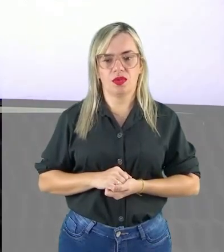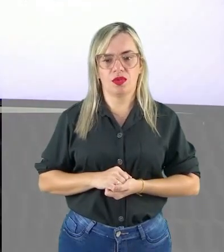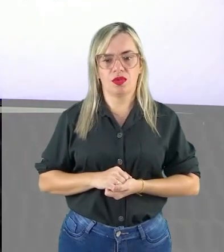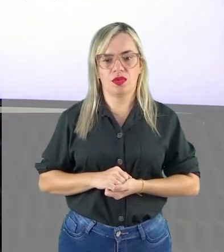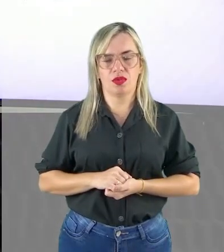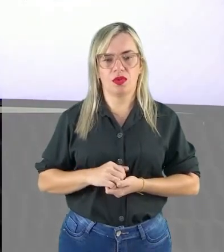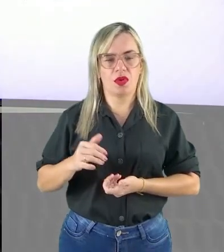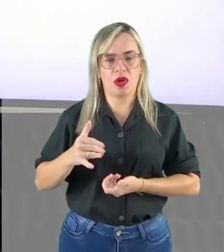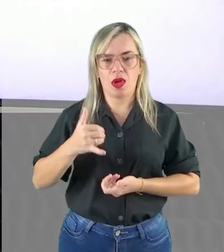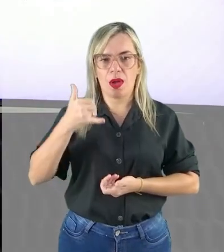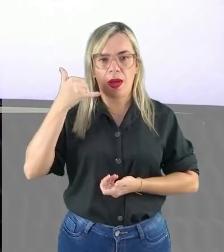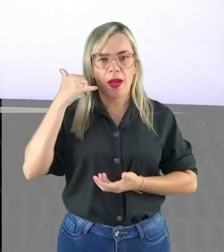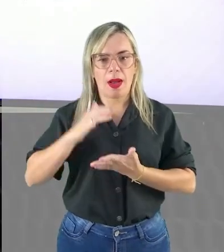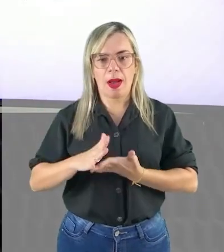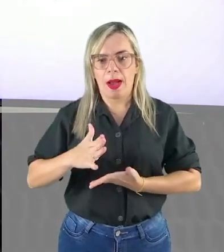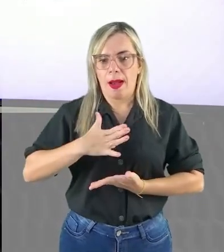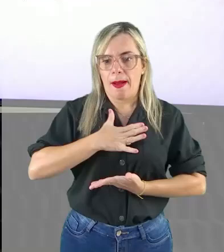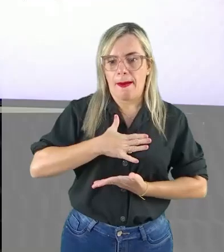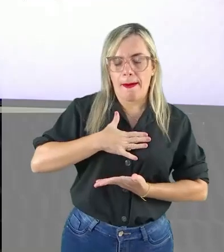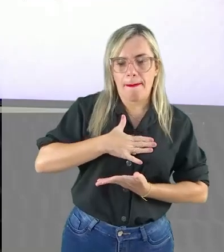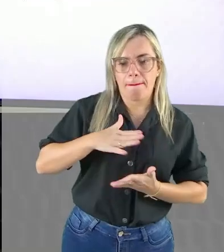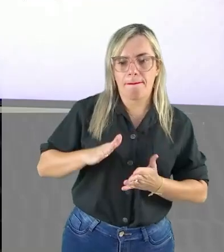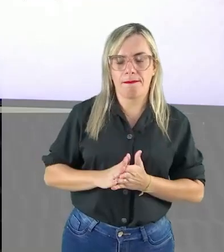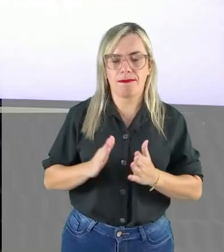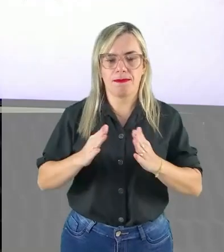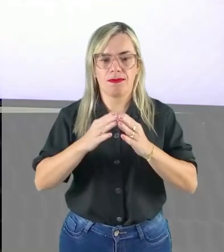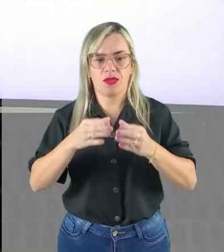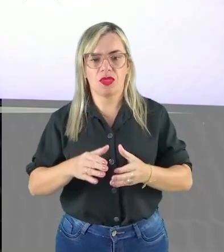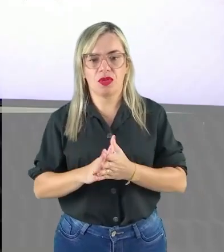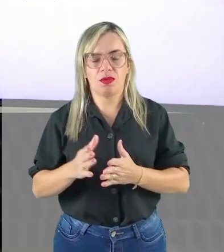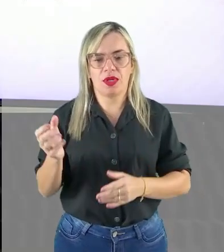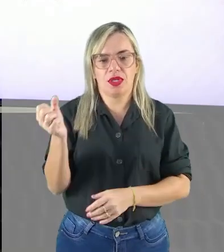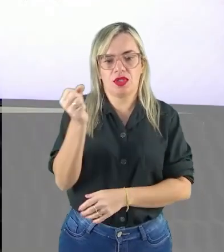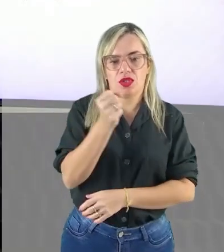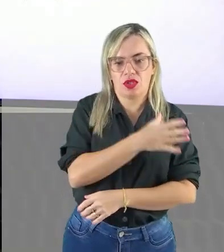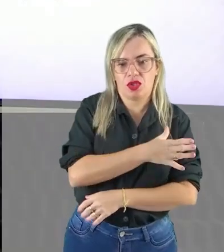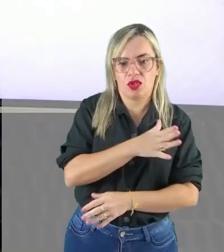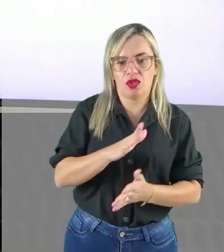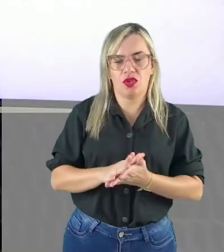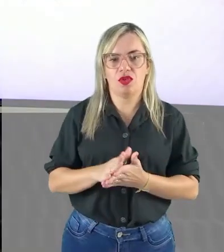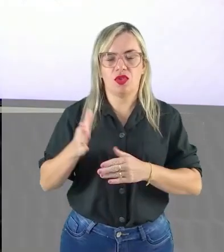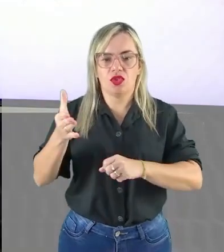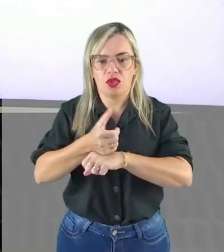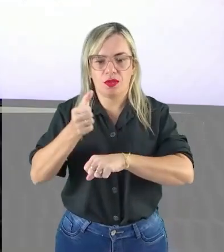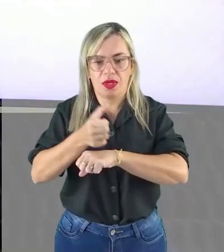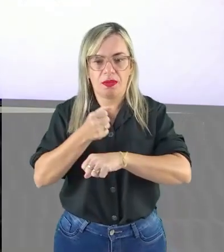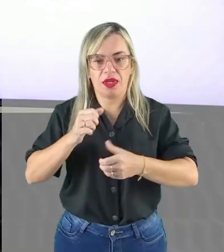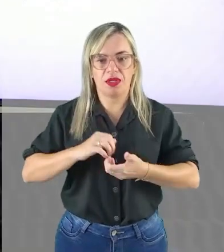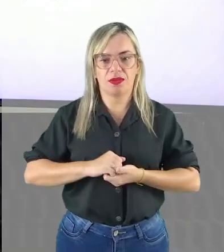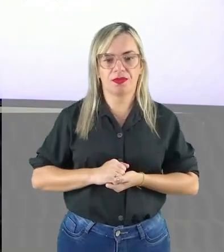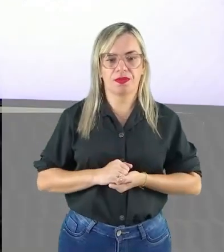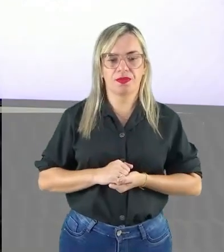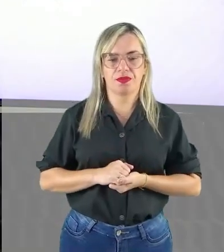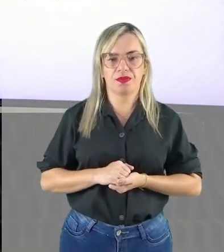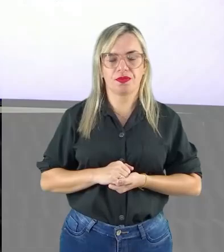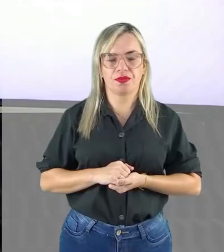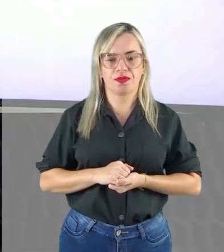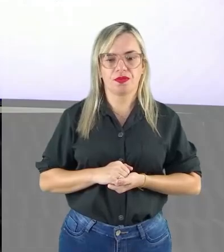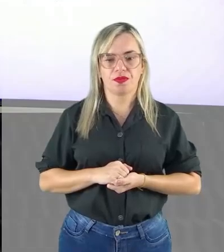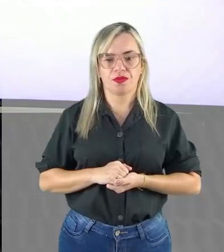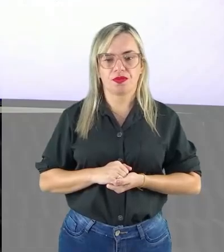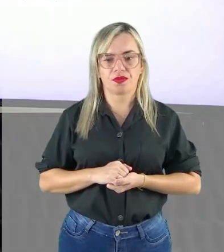monstro doméstico me diz, você tem uma nova notificação. Lo repetiré, tienes um